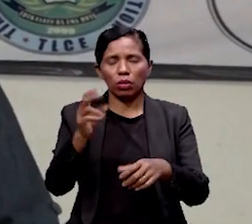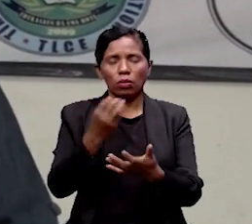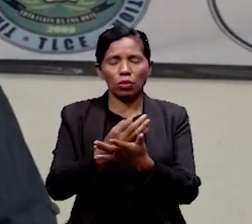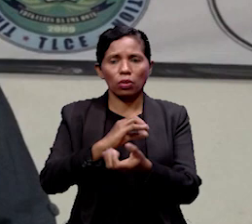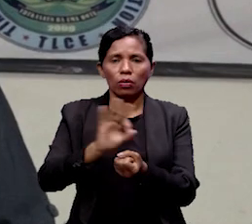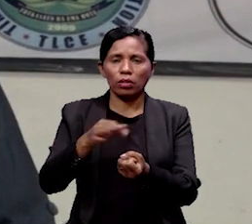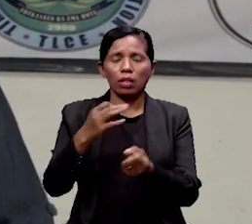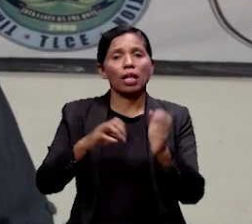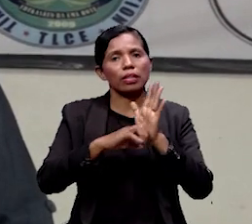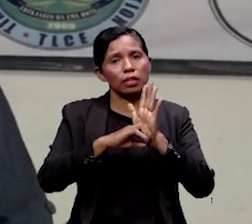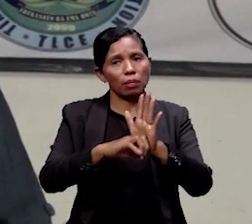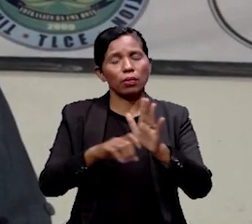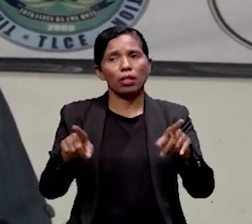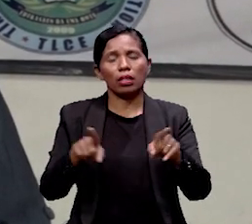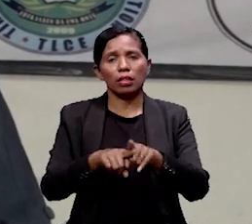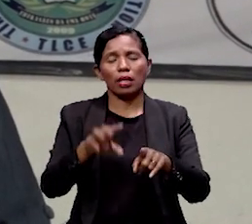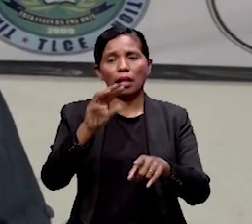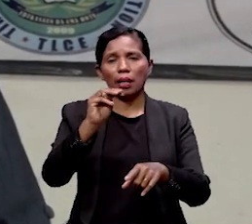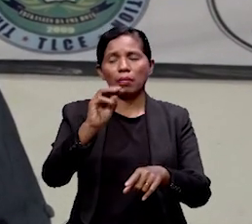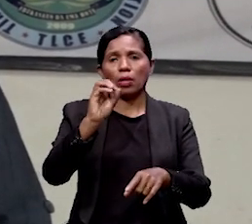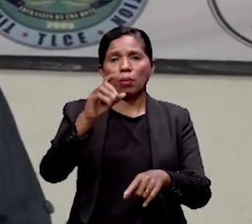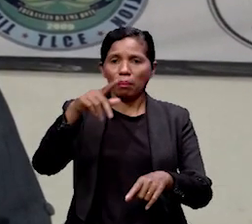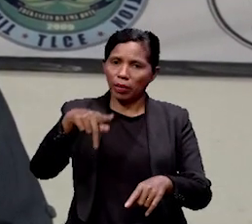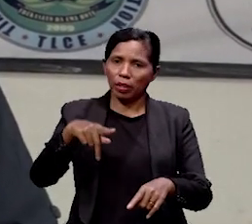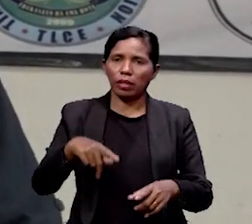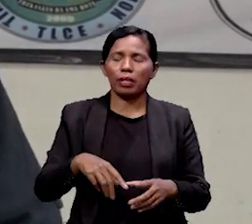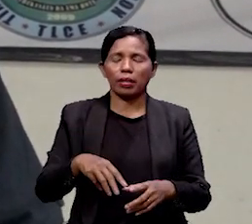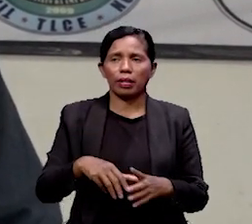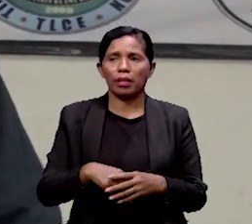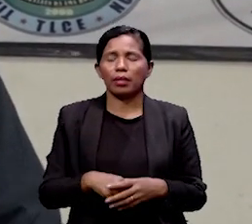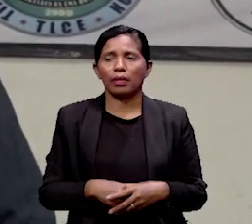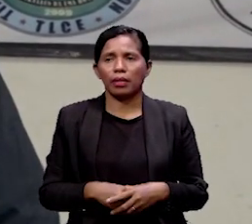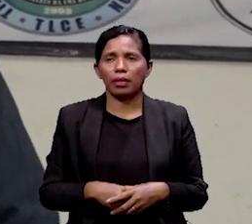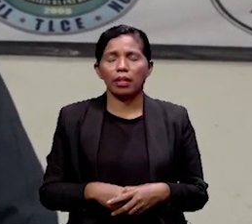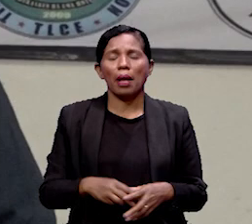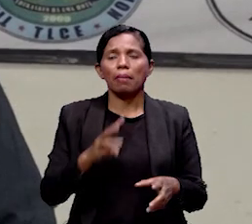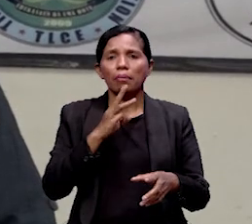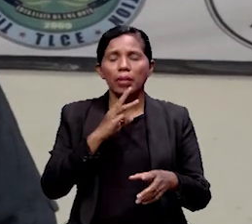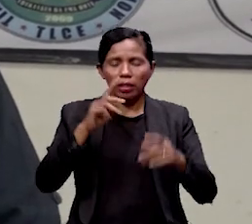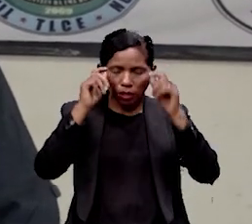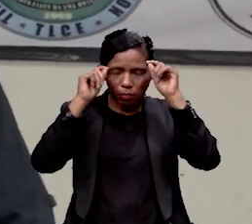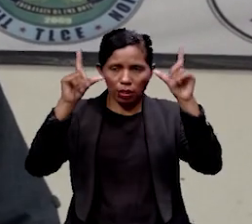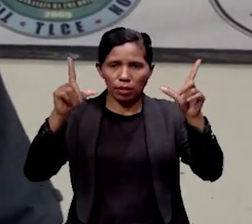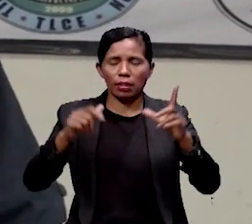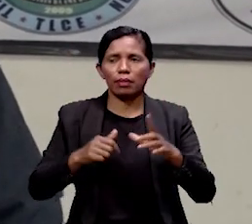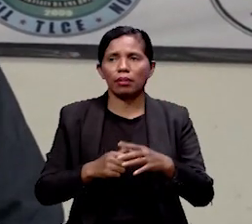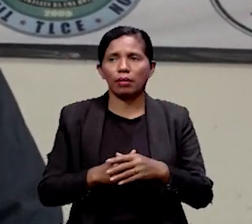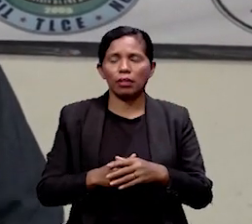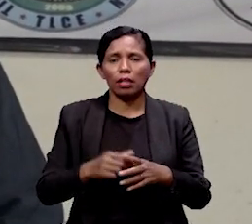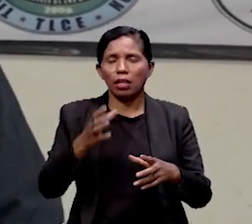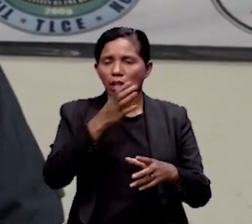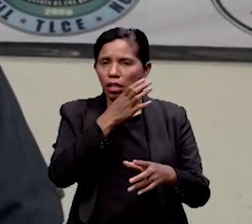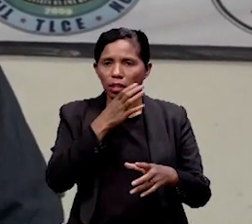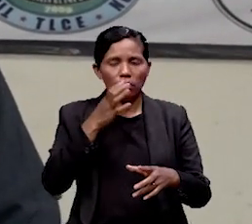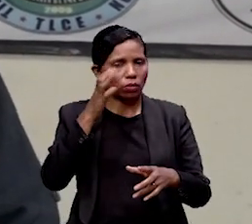Exemplo, nós temos obras públicas, B-Timor-Leste, Agricultura,